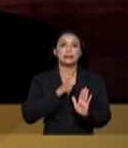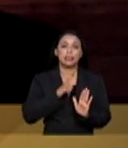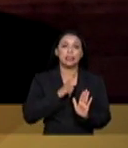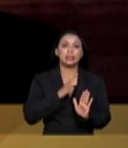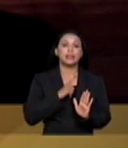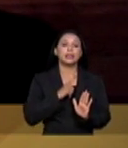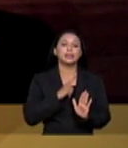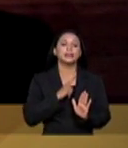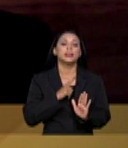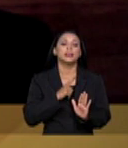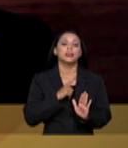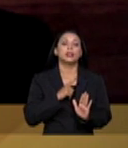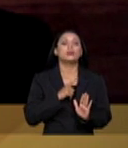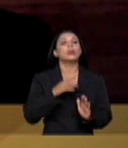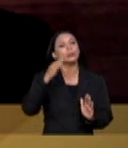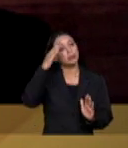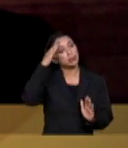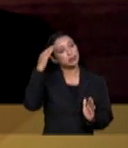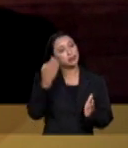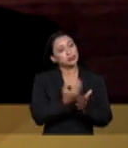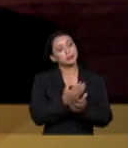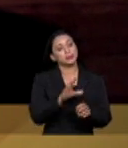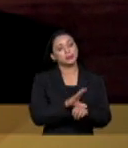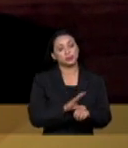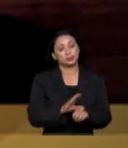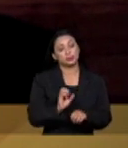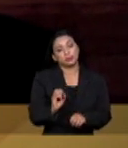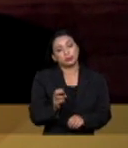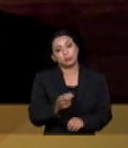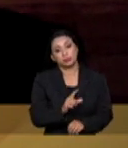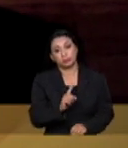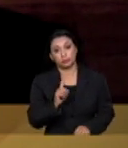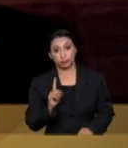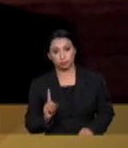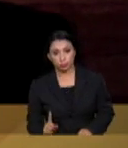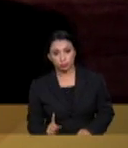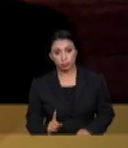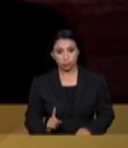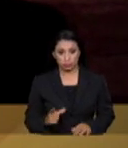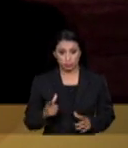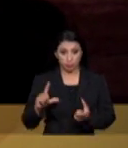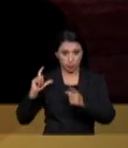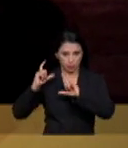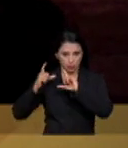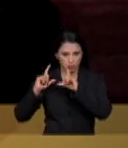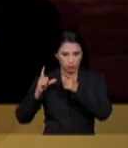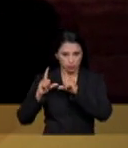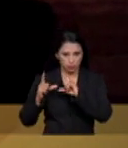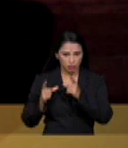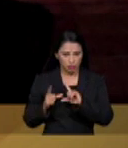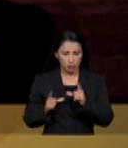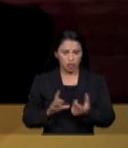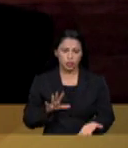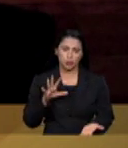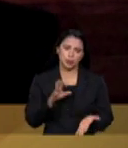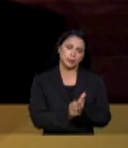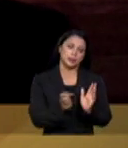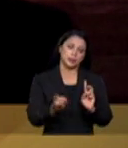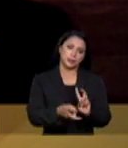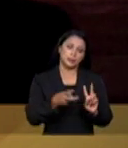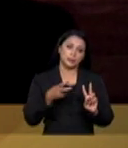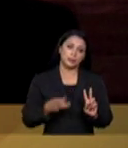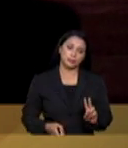cumprimento da Constituição em Pauta recurso extraordinário 10 17365 A